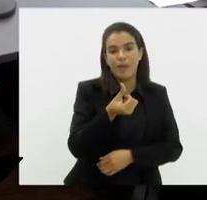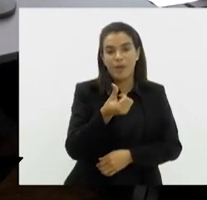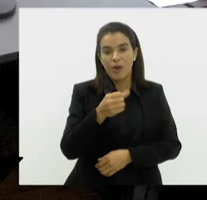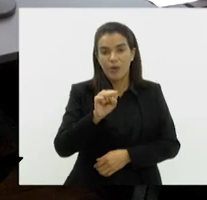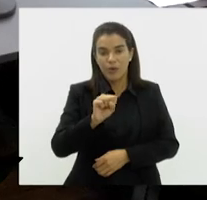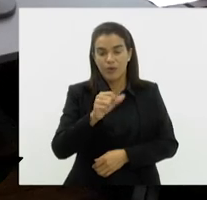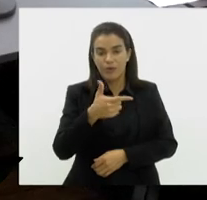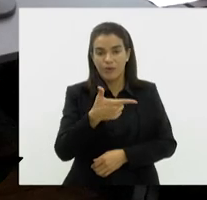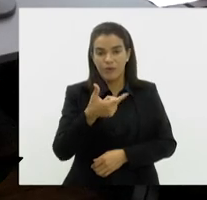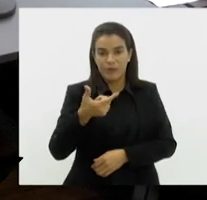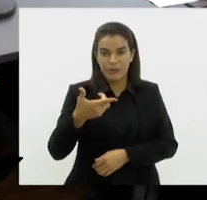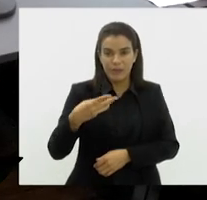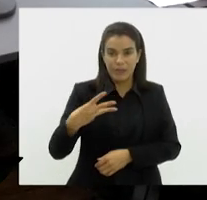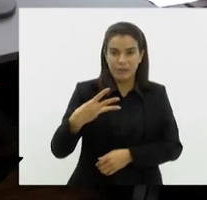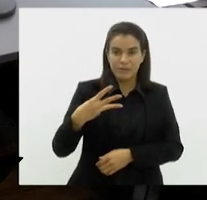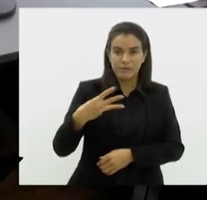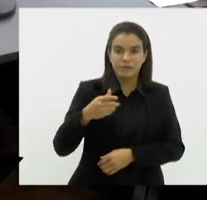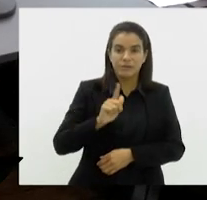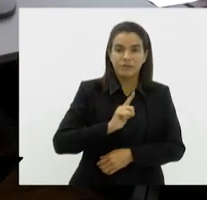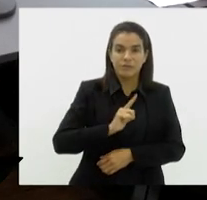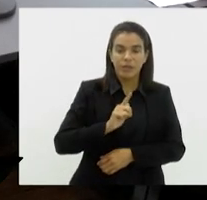aqui